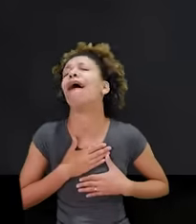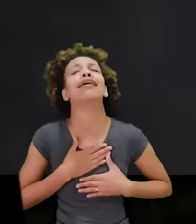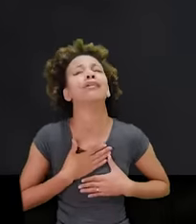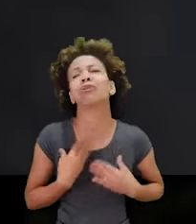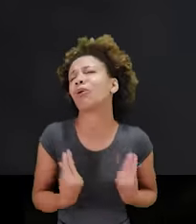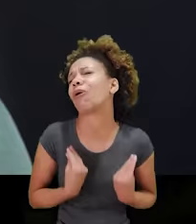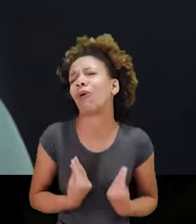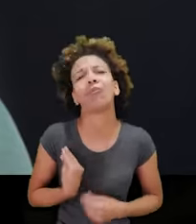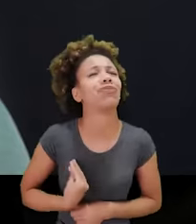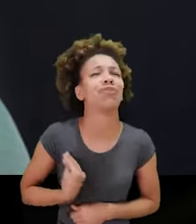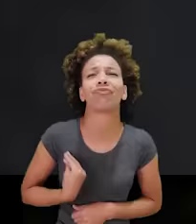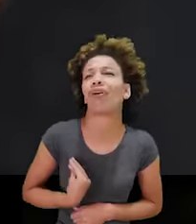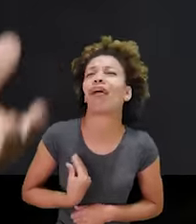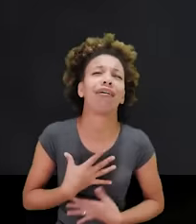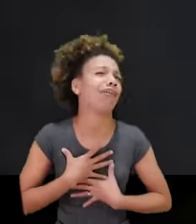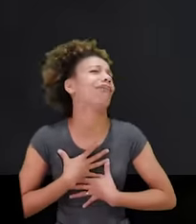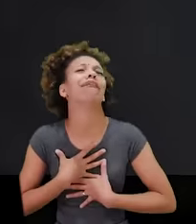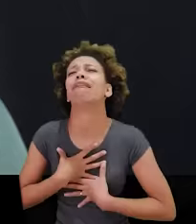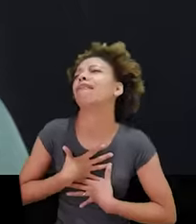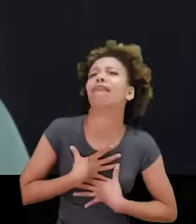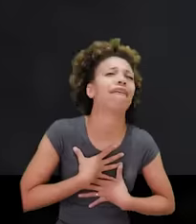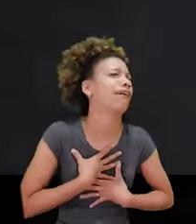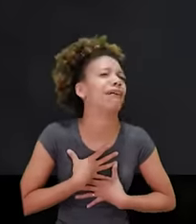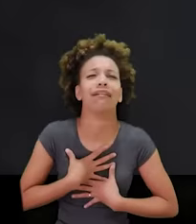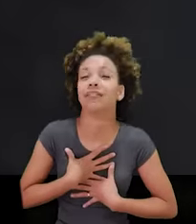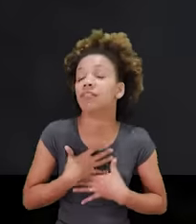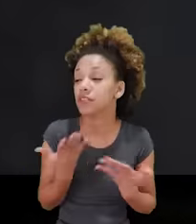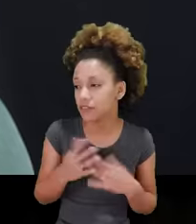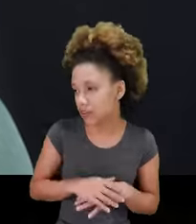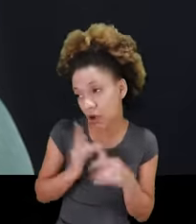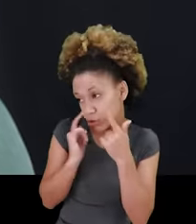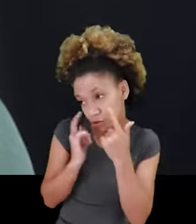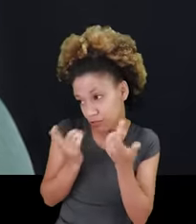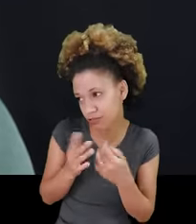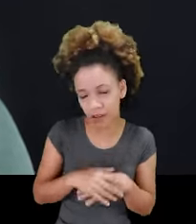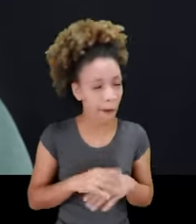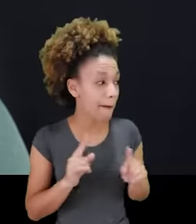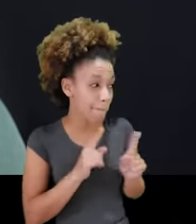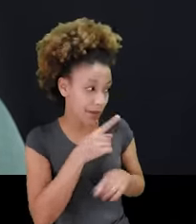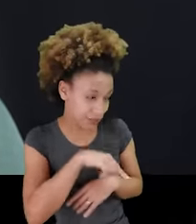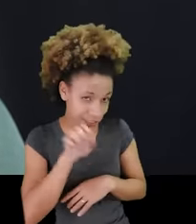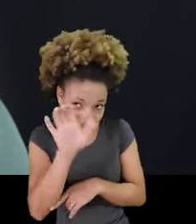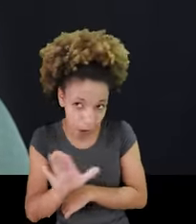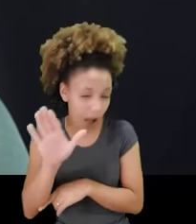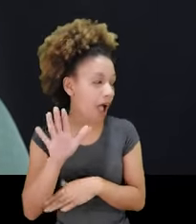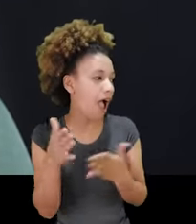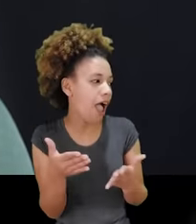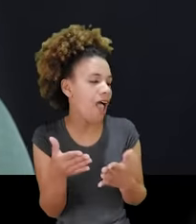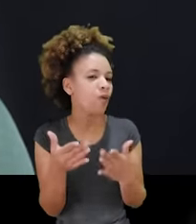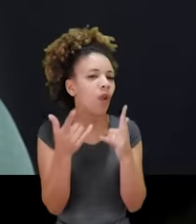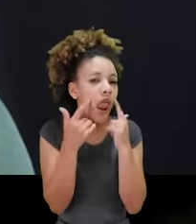o que é que vai ser de mim? É um lamento. Tenho saudades tuas. É um lamento, é um choro. Só que vocês, por serem europeus, o lamento é um lamento